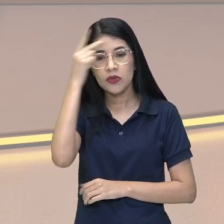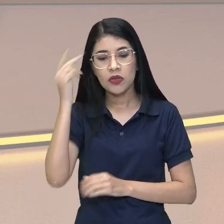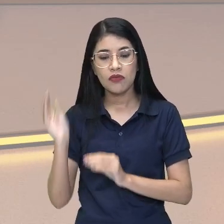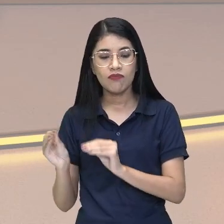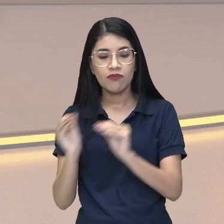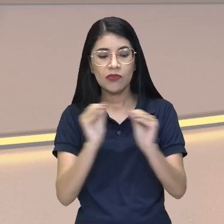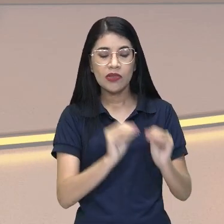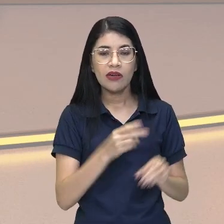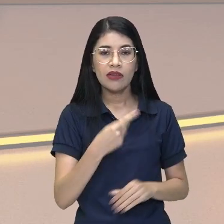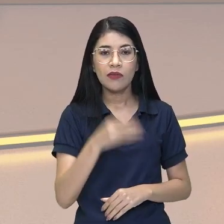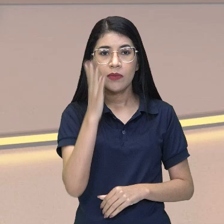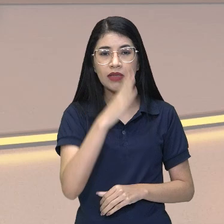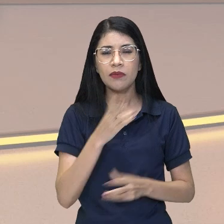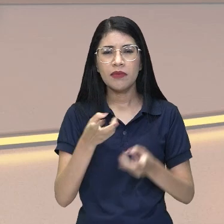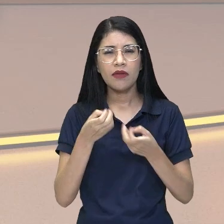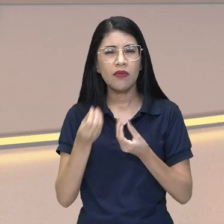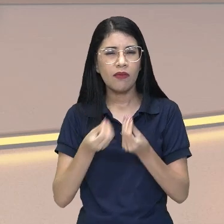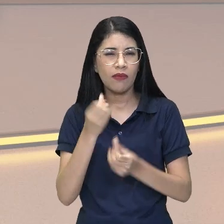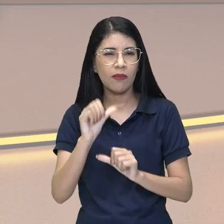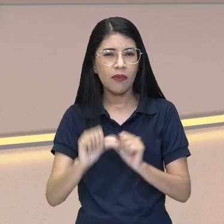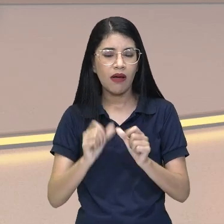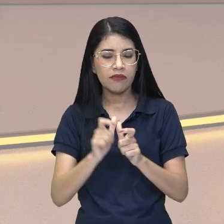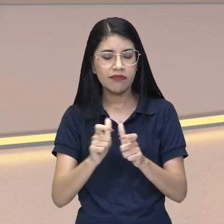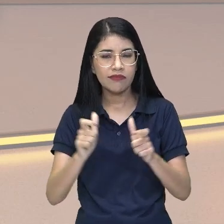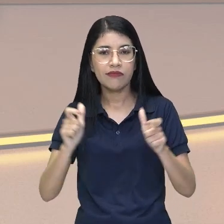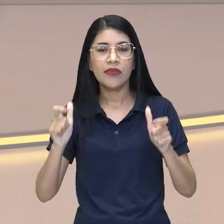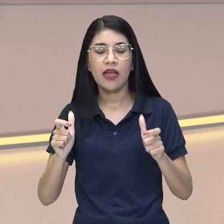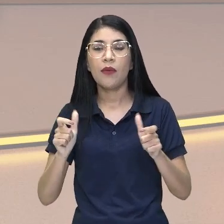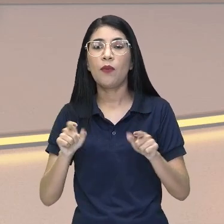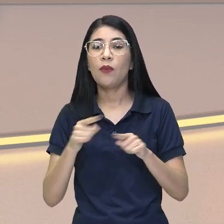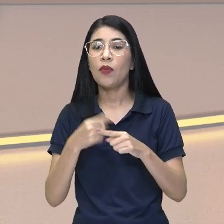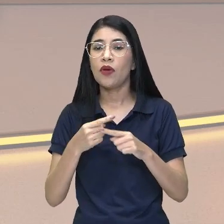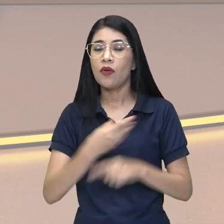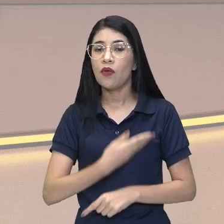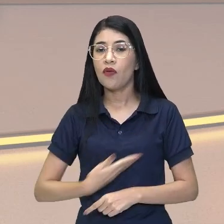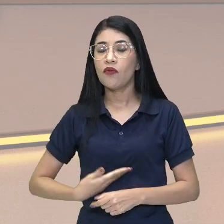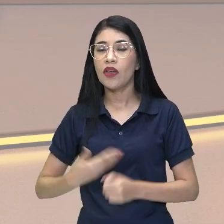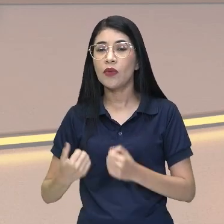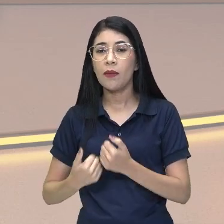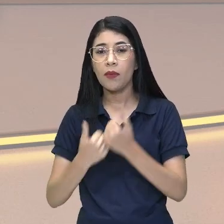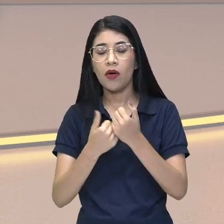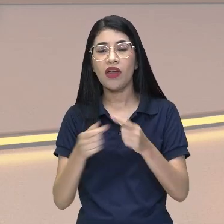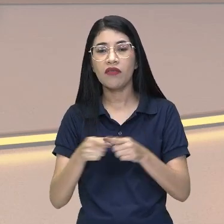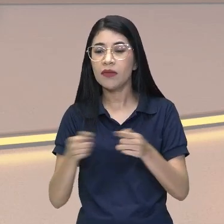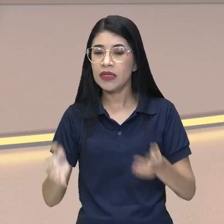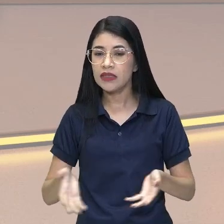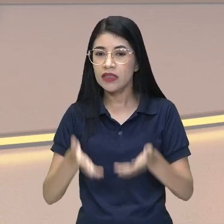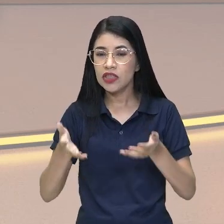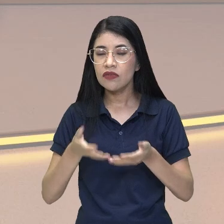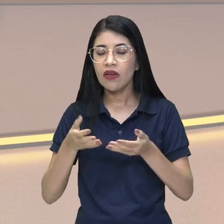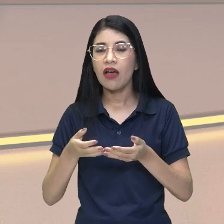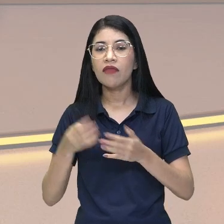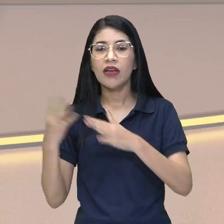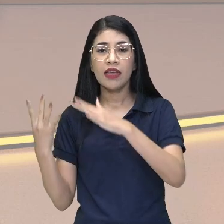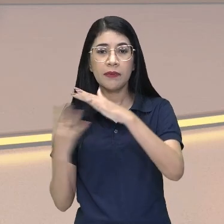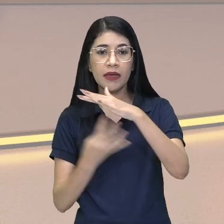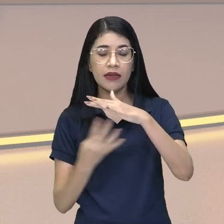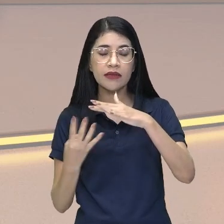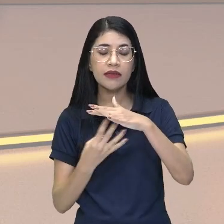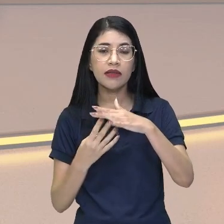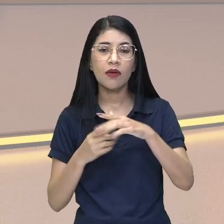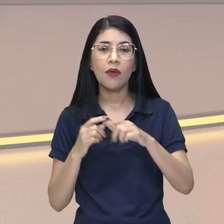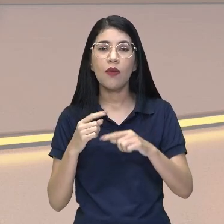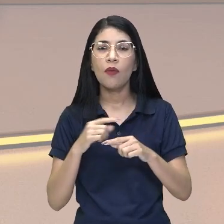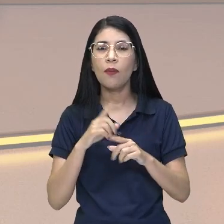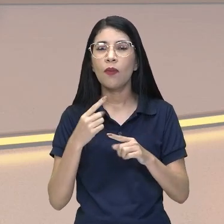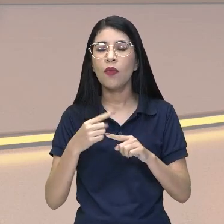o governo passa também a incentivar, né, a apoiar a migração, que tem o sentido de substituir